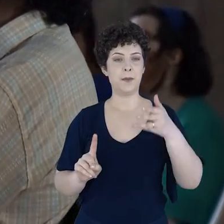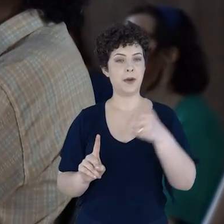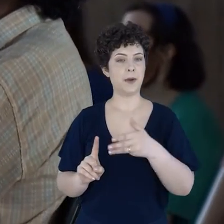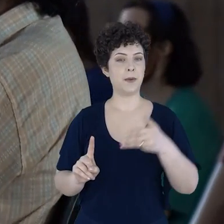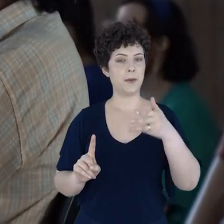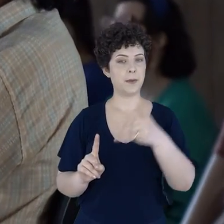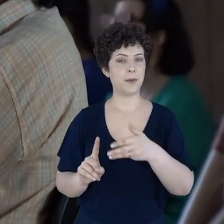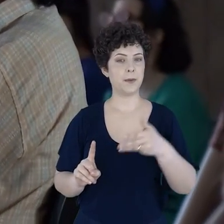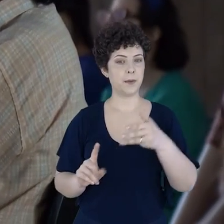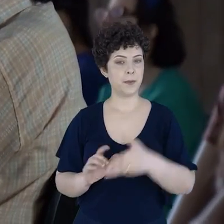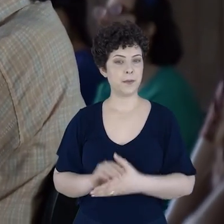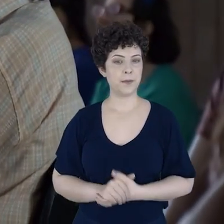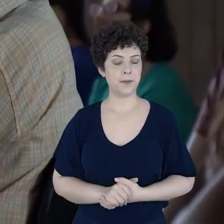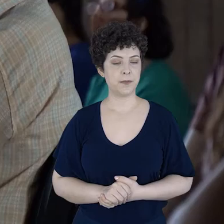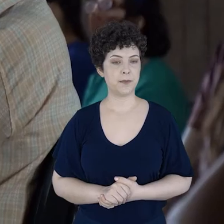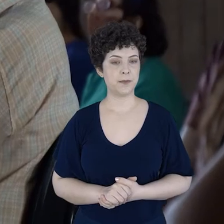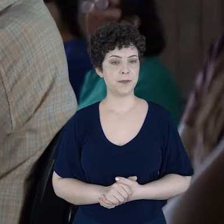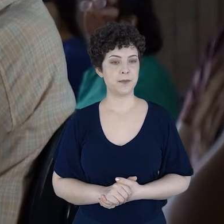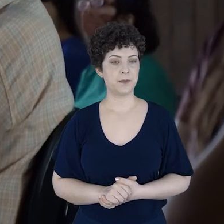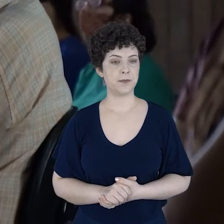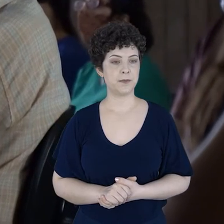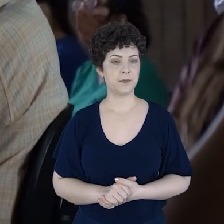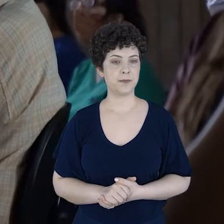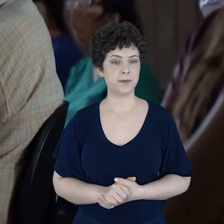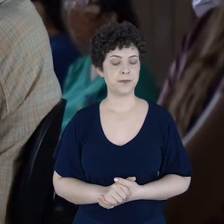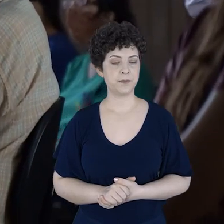Usam máscaras.